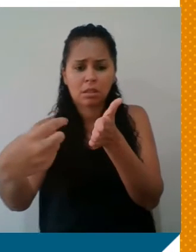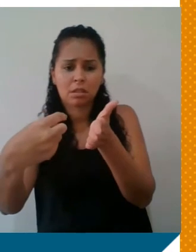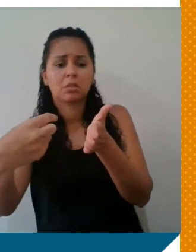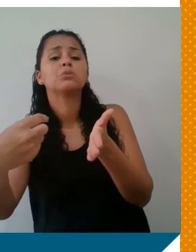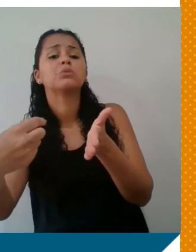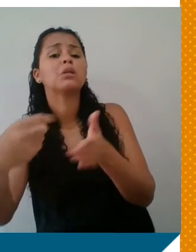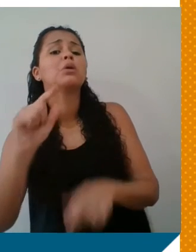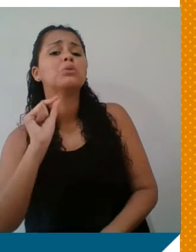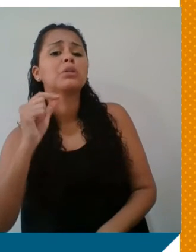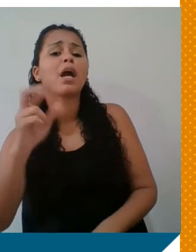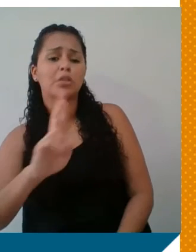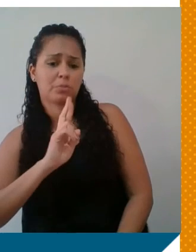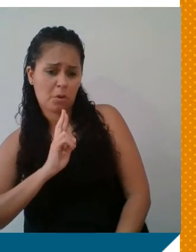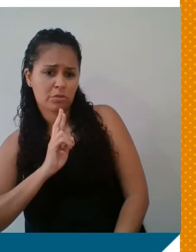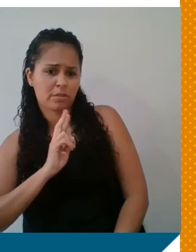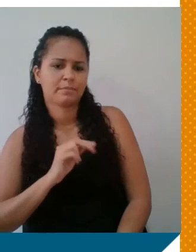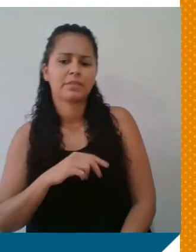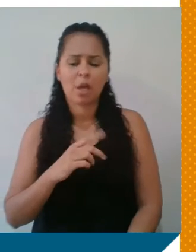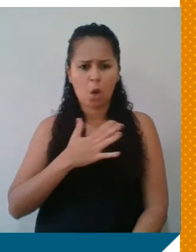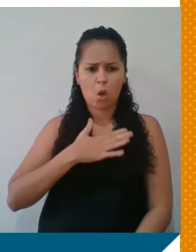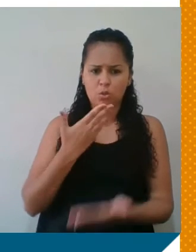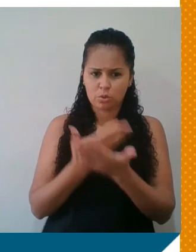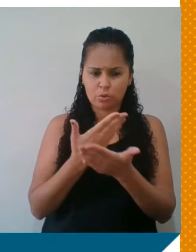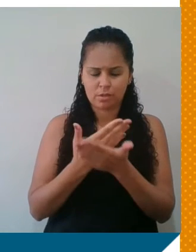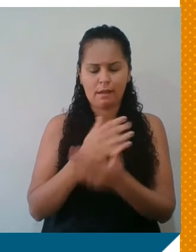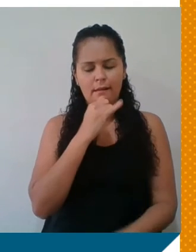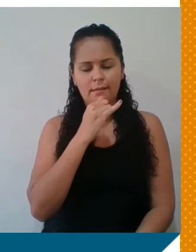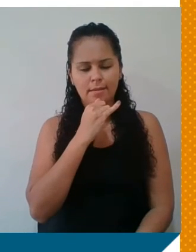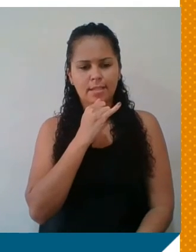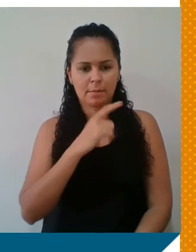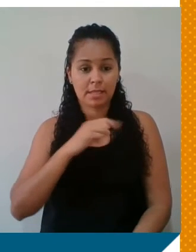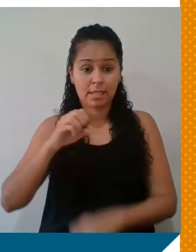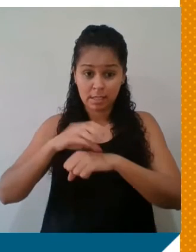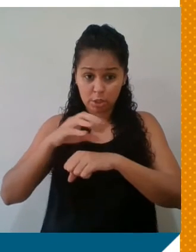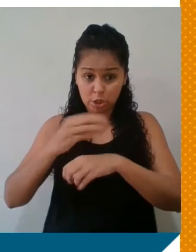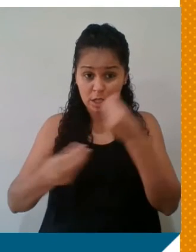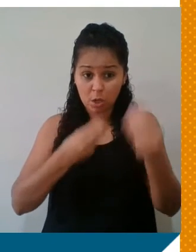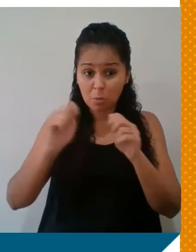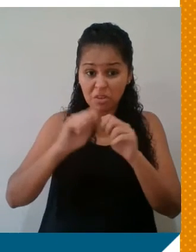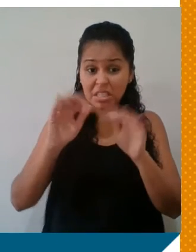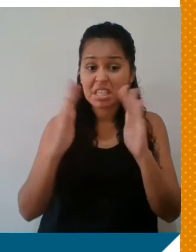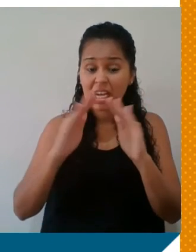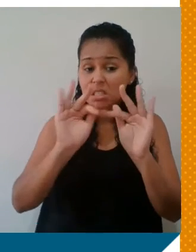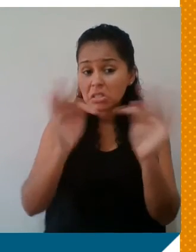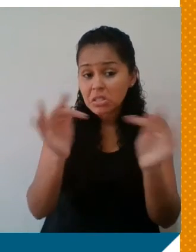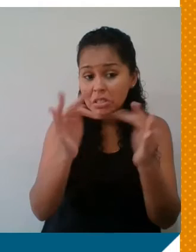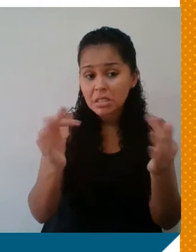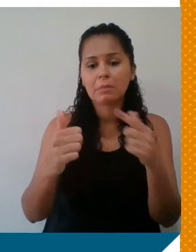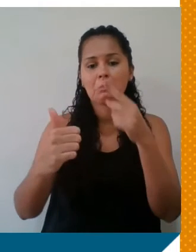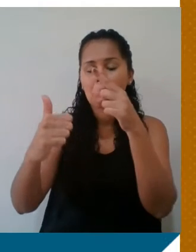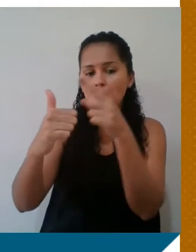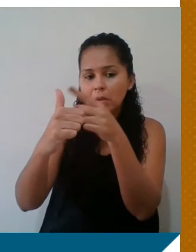Eu adoro usar flashcards para estudar, né? Então, eu botei aqui uma dica de como a gente pode fazer isso em casa de forma simples. Qual é o